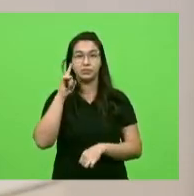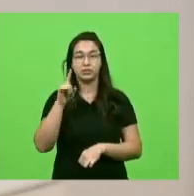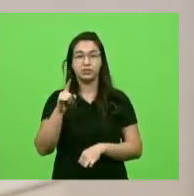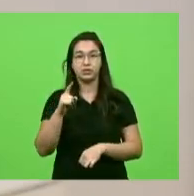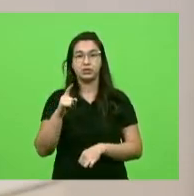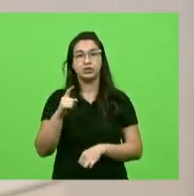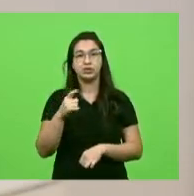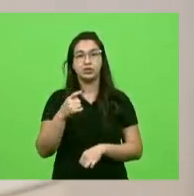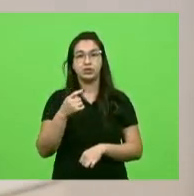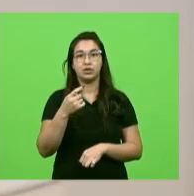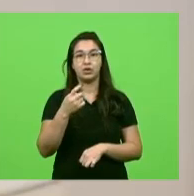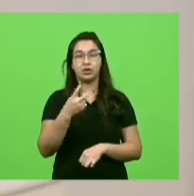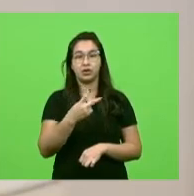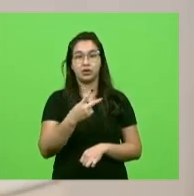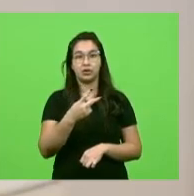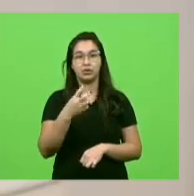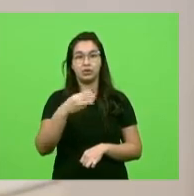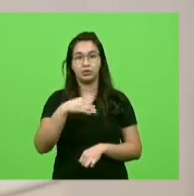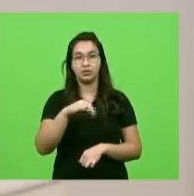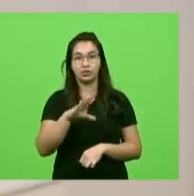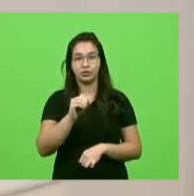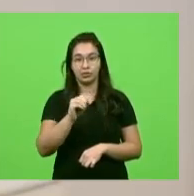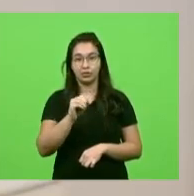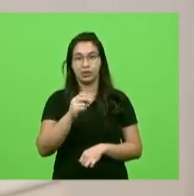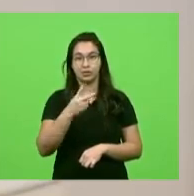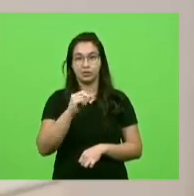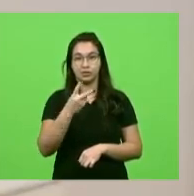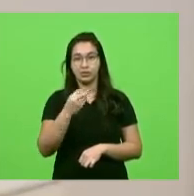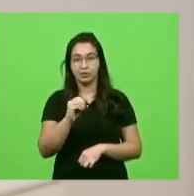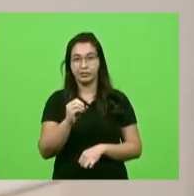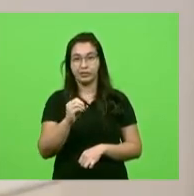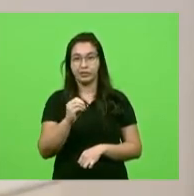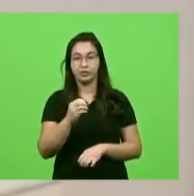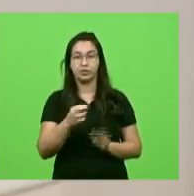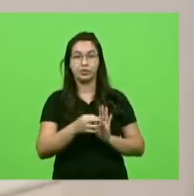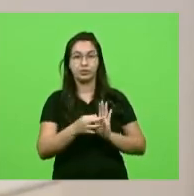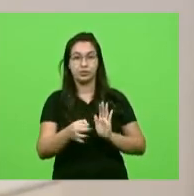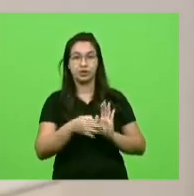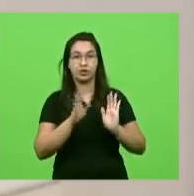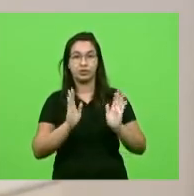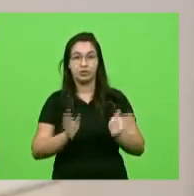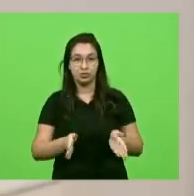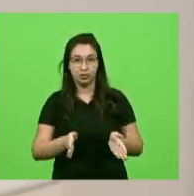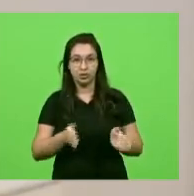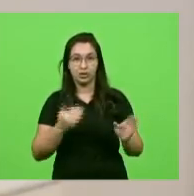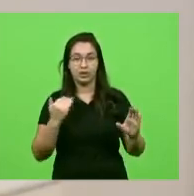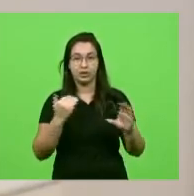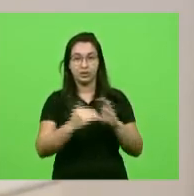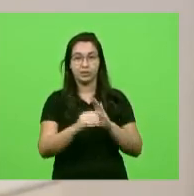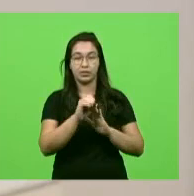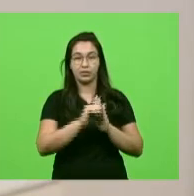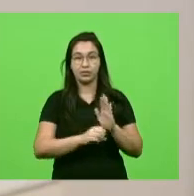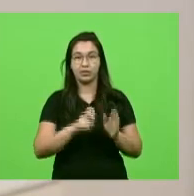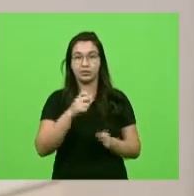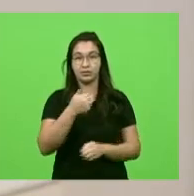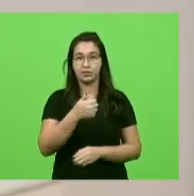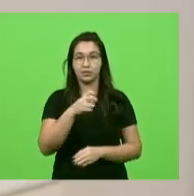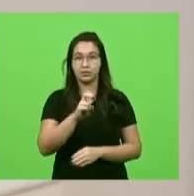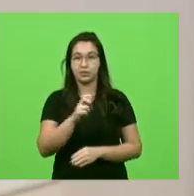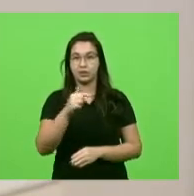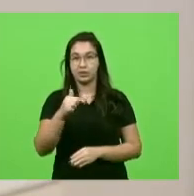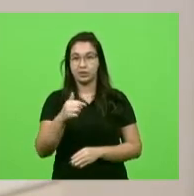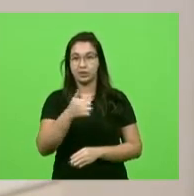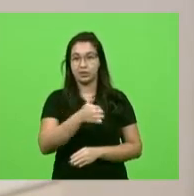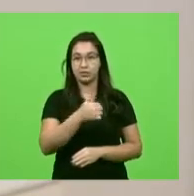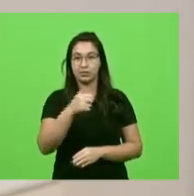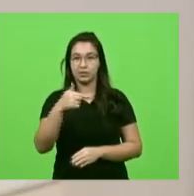2020, reiterando, abre aspas, recomendação já encaminhada por meio dos ofícios 157,